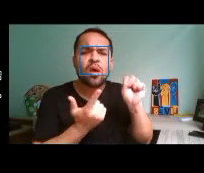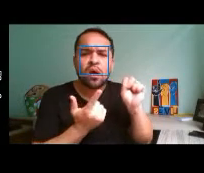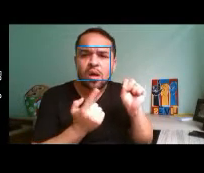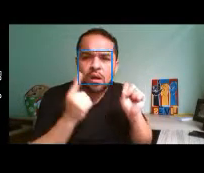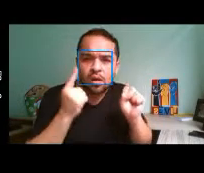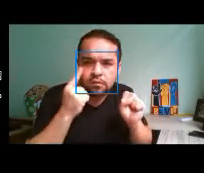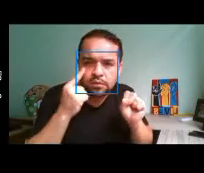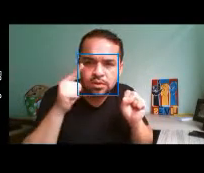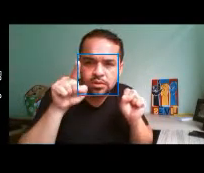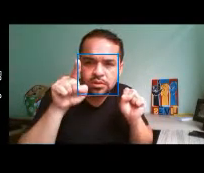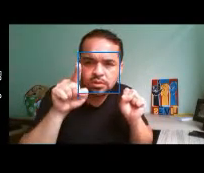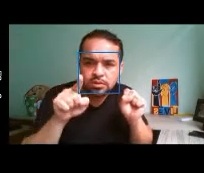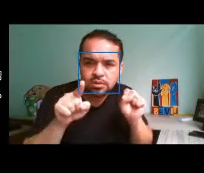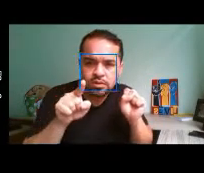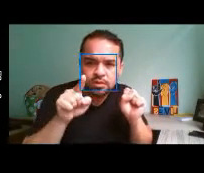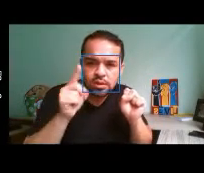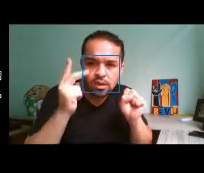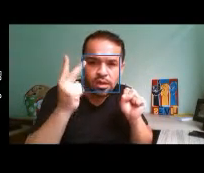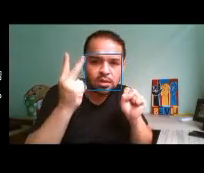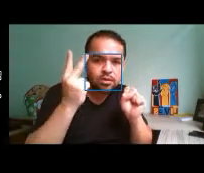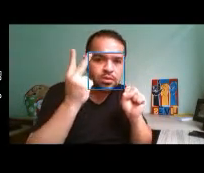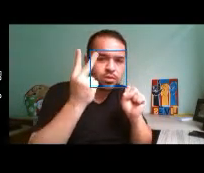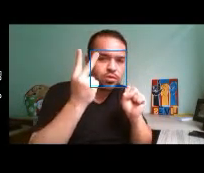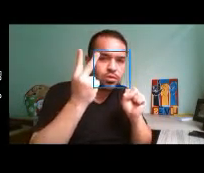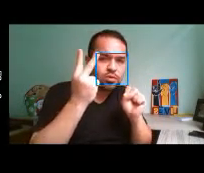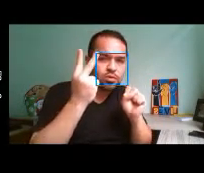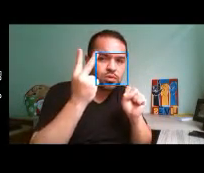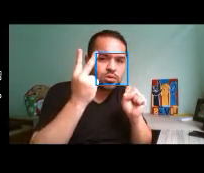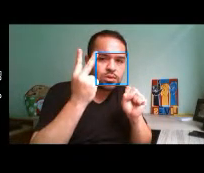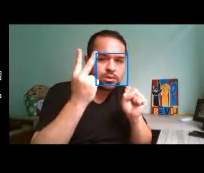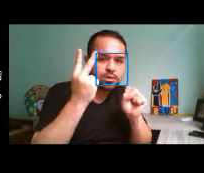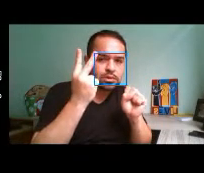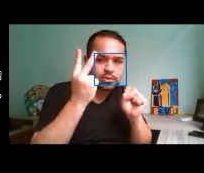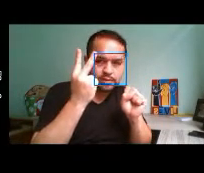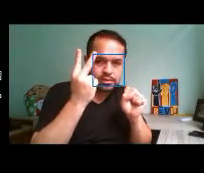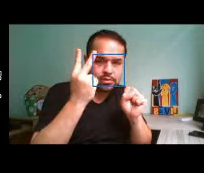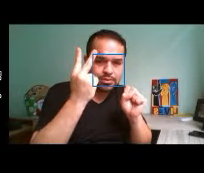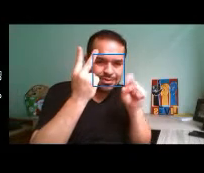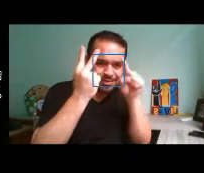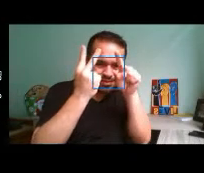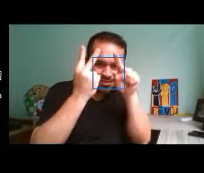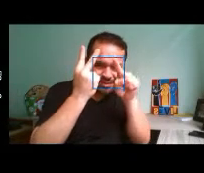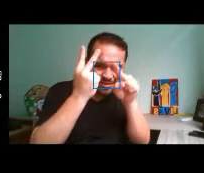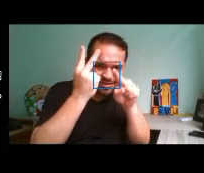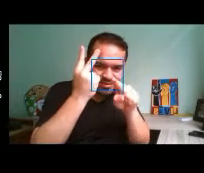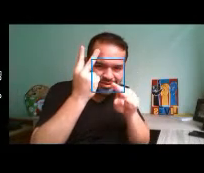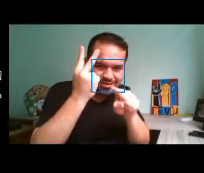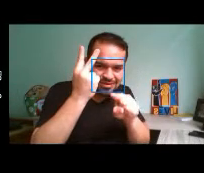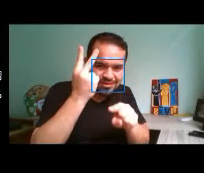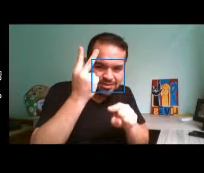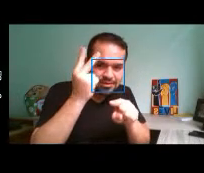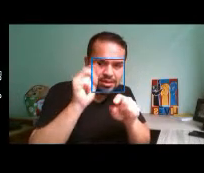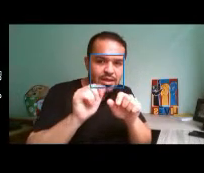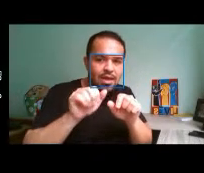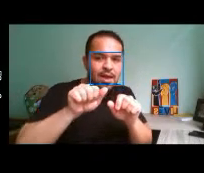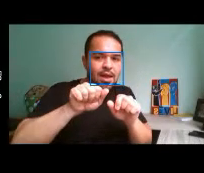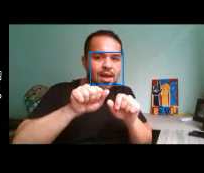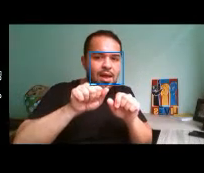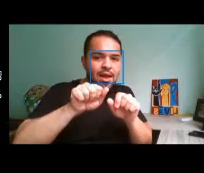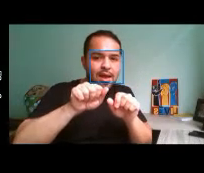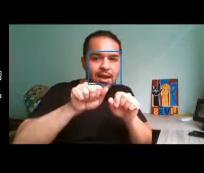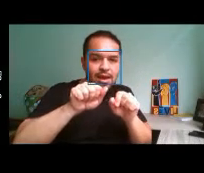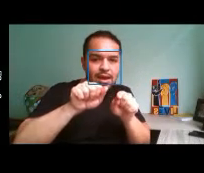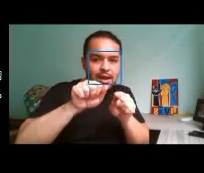símbolo. Tem um símbolo associado, que é o símbolo para a sua descrição fonética. Veja, para este